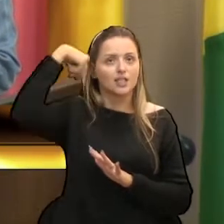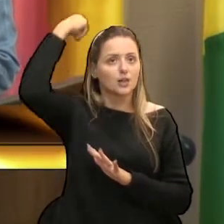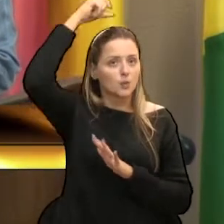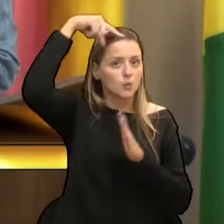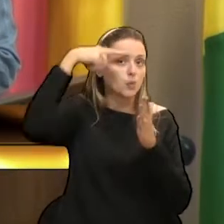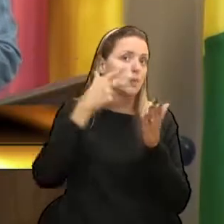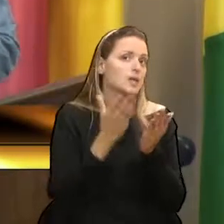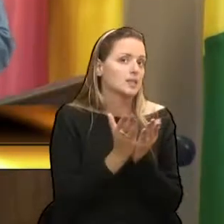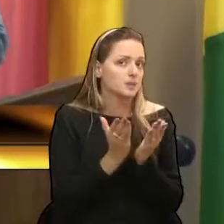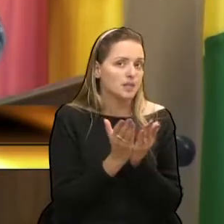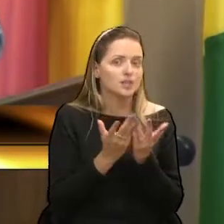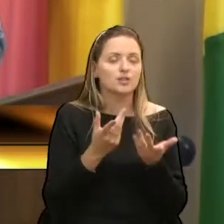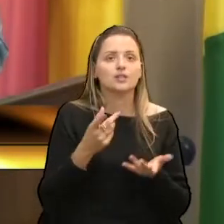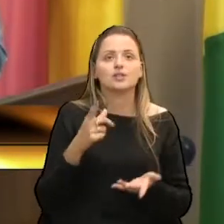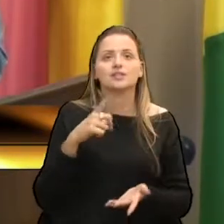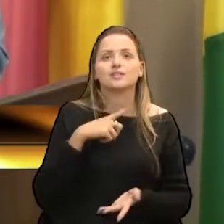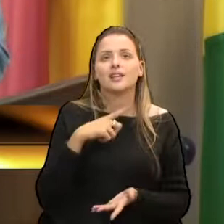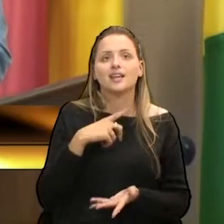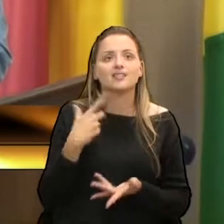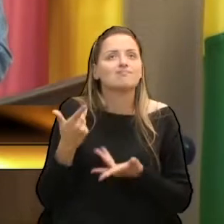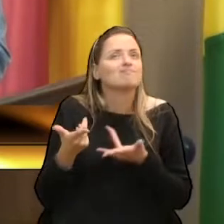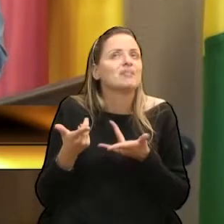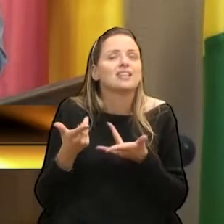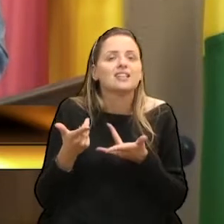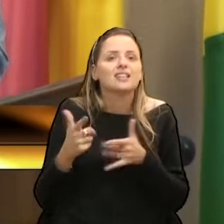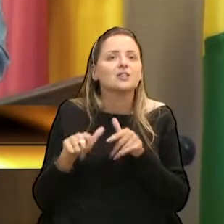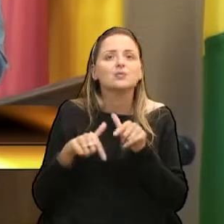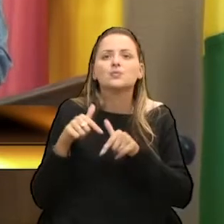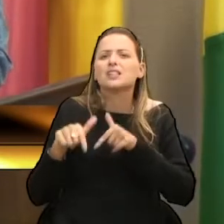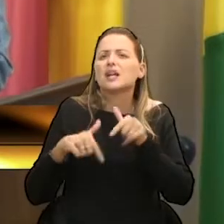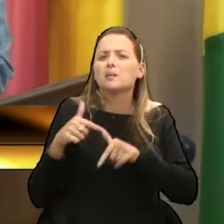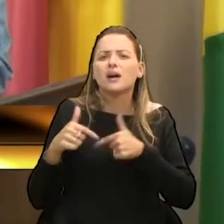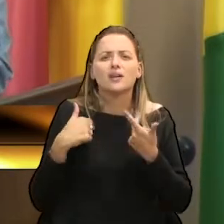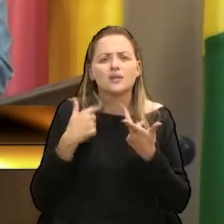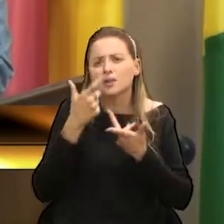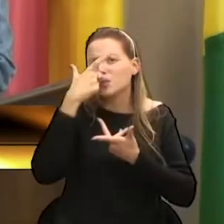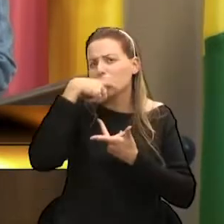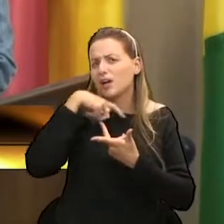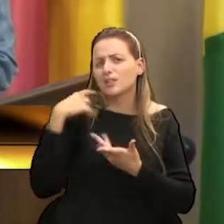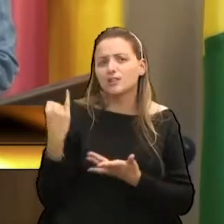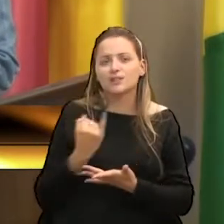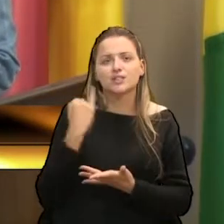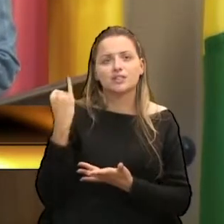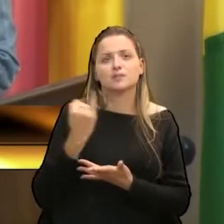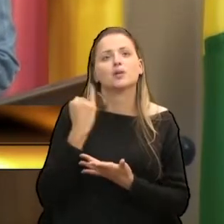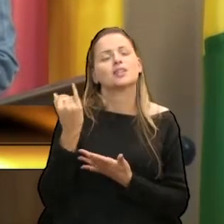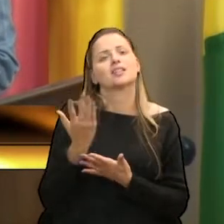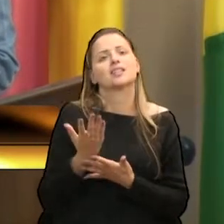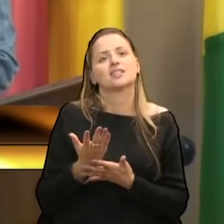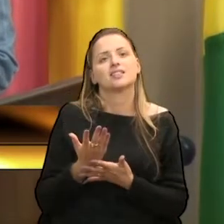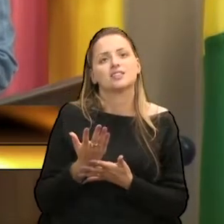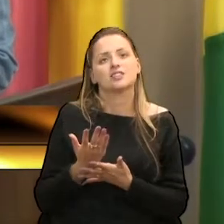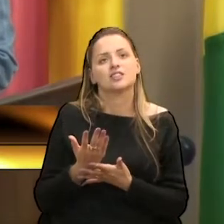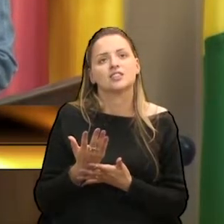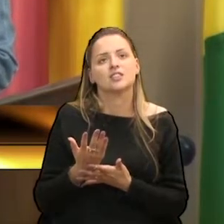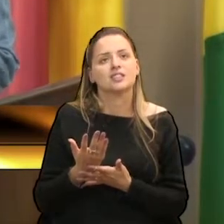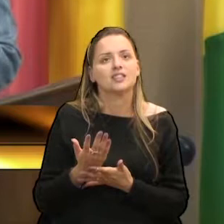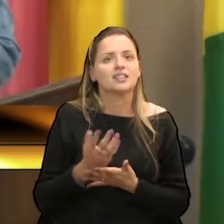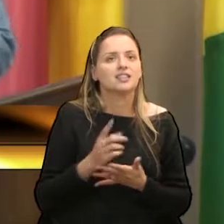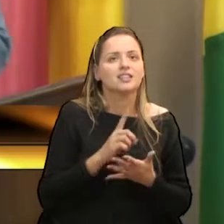um trabalho que eu acho muito, muito importante, no sentido de que ele